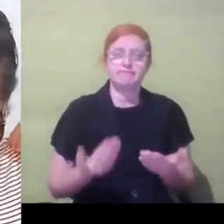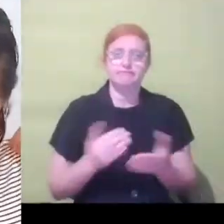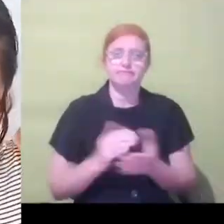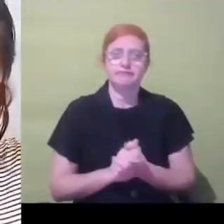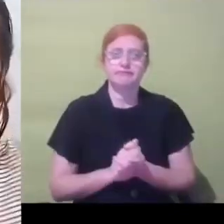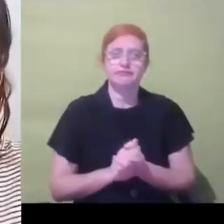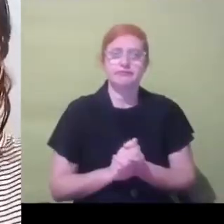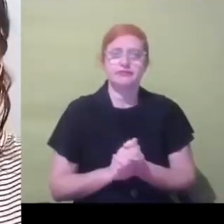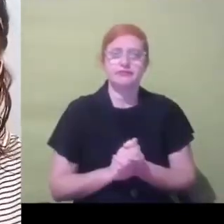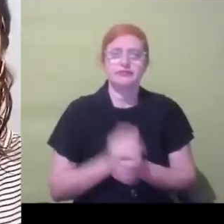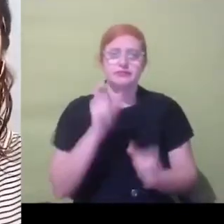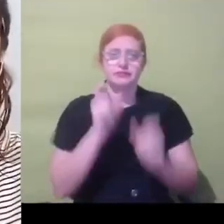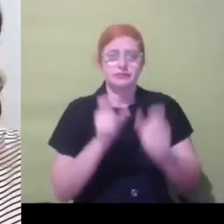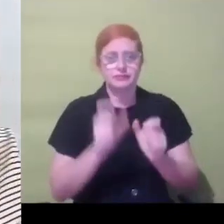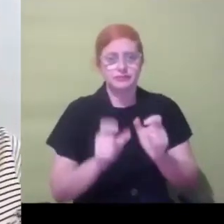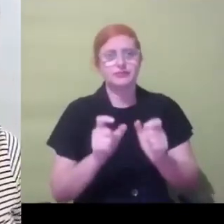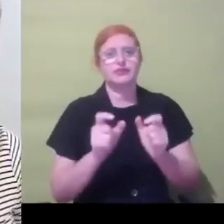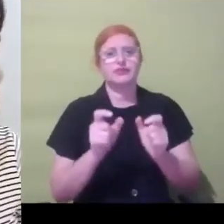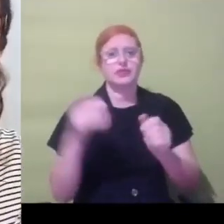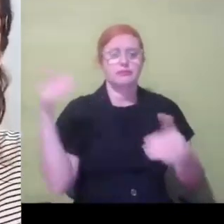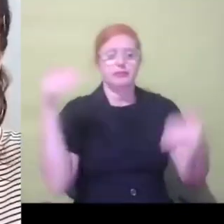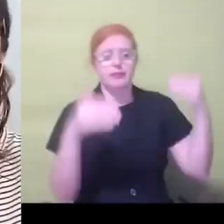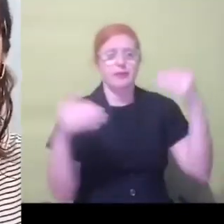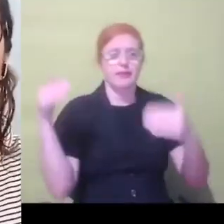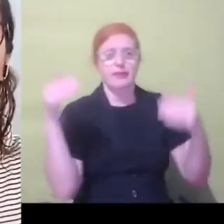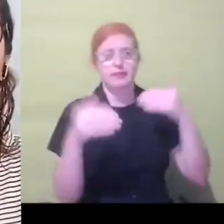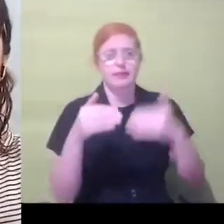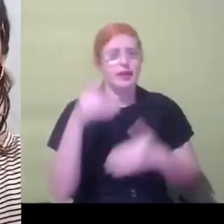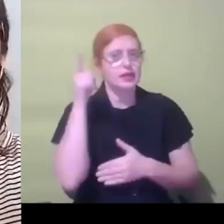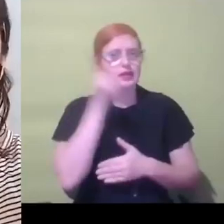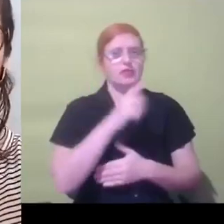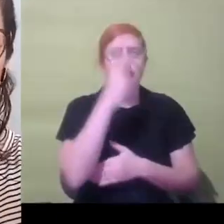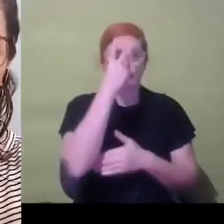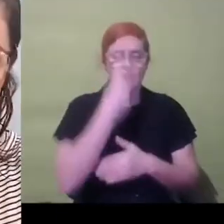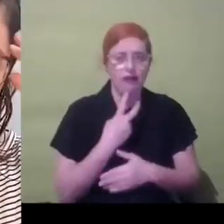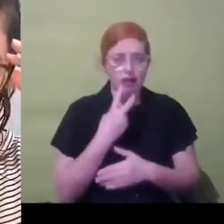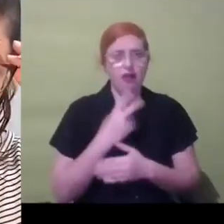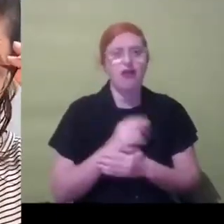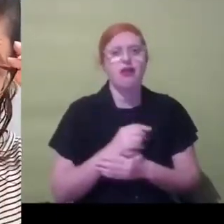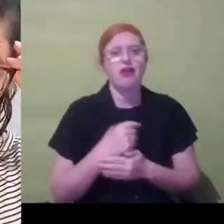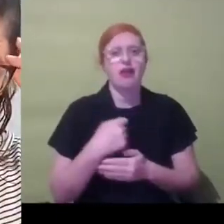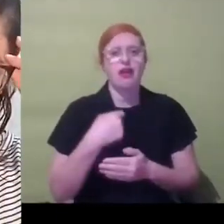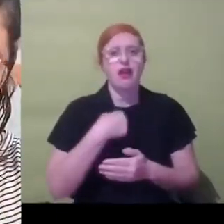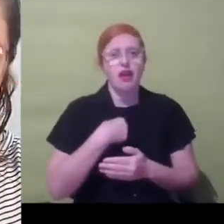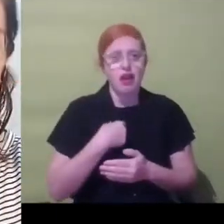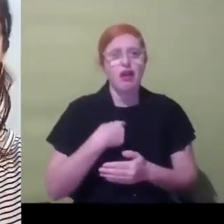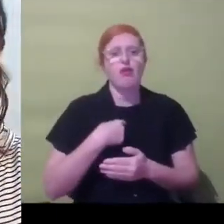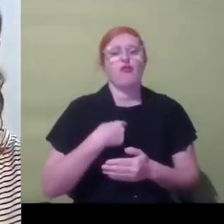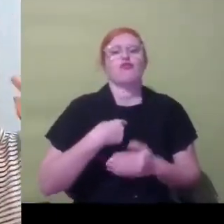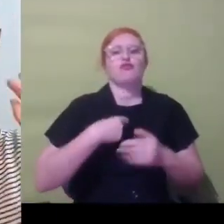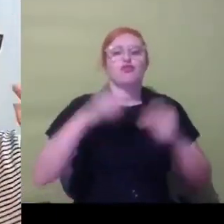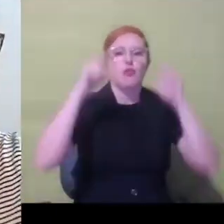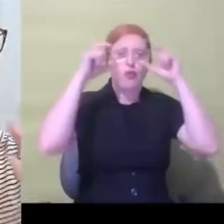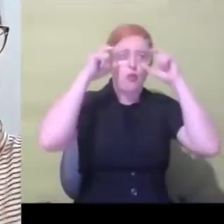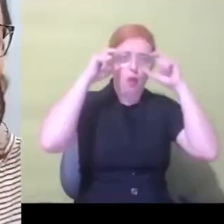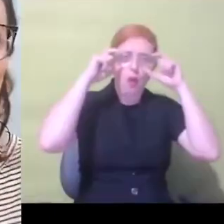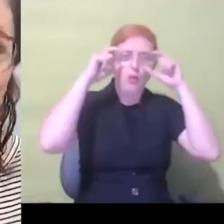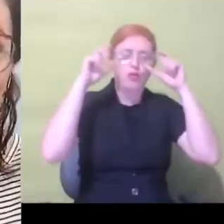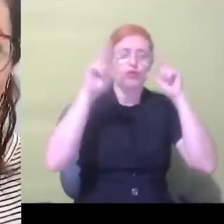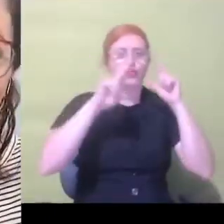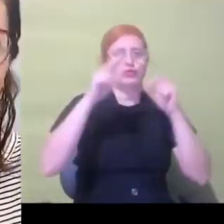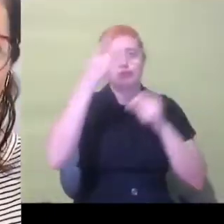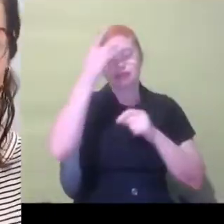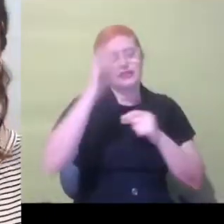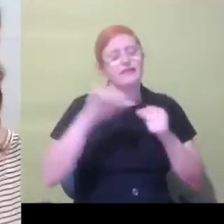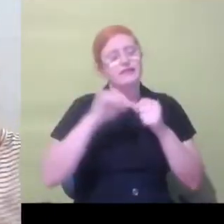Então, para quem está chegando que não consegue enxergar, eu tô de óculos, eu não sei fazer